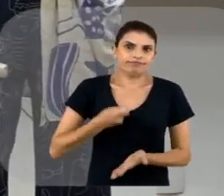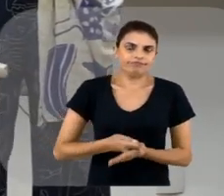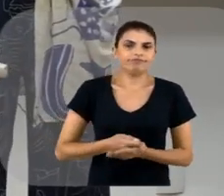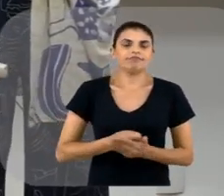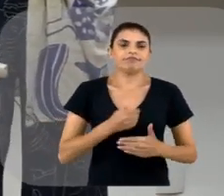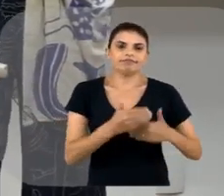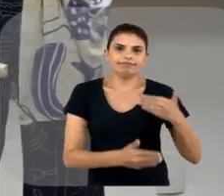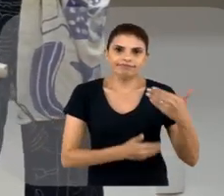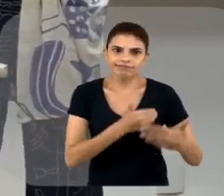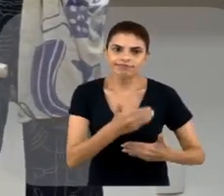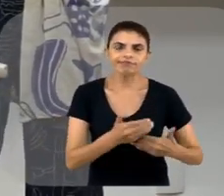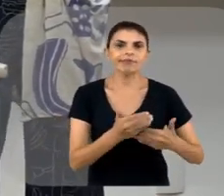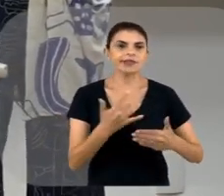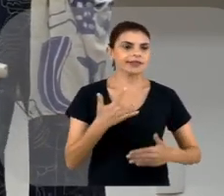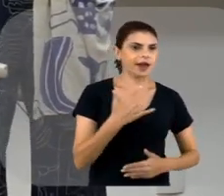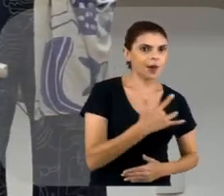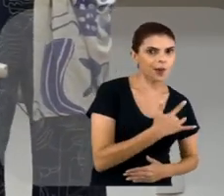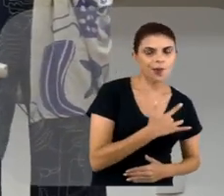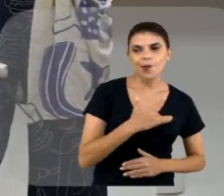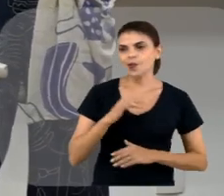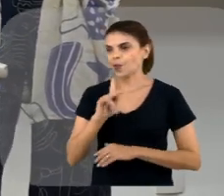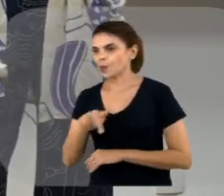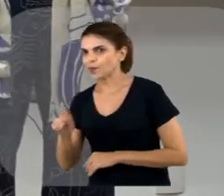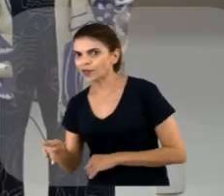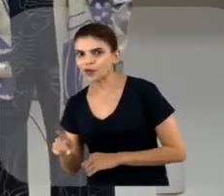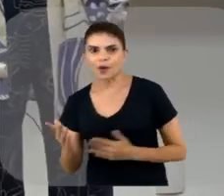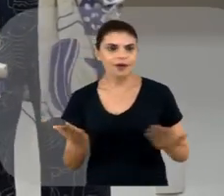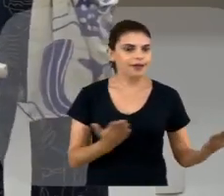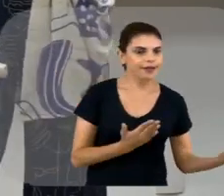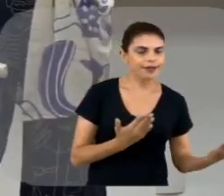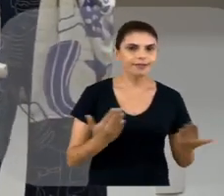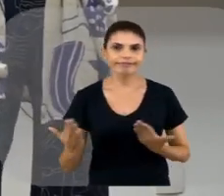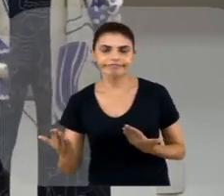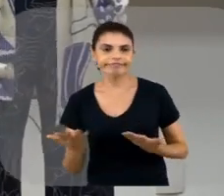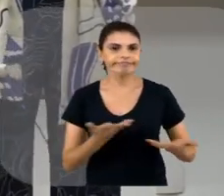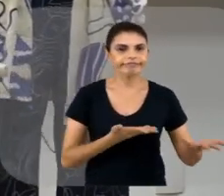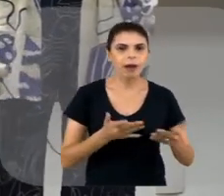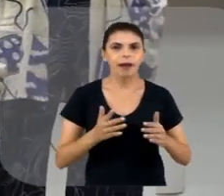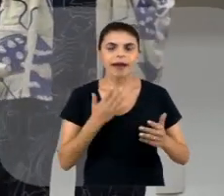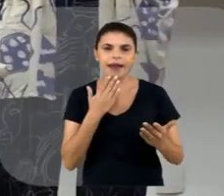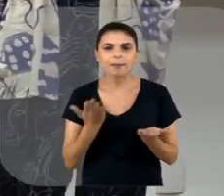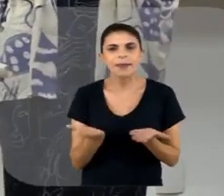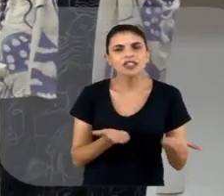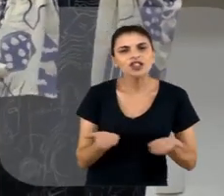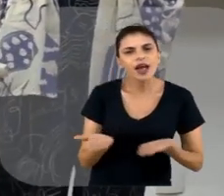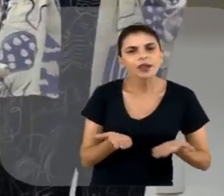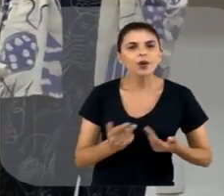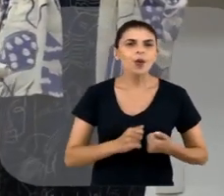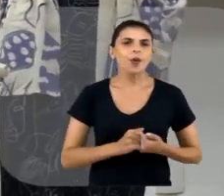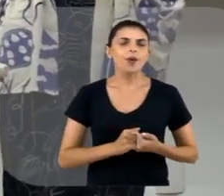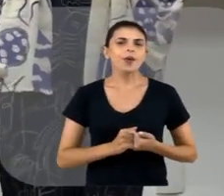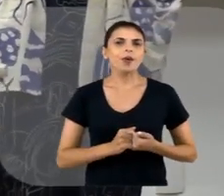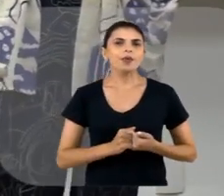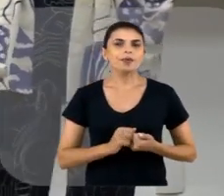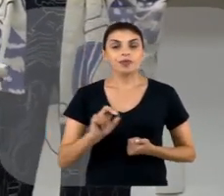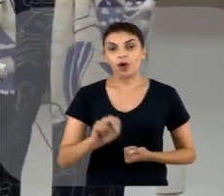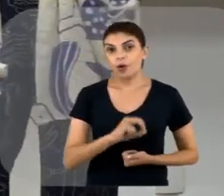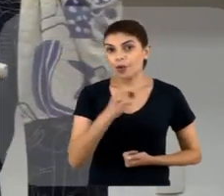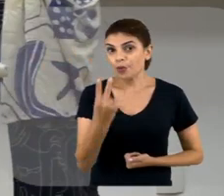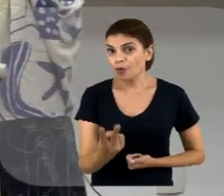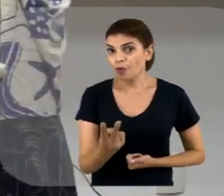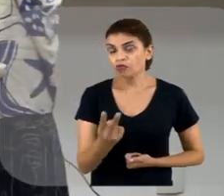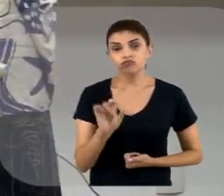essa interface, né, de professor, preceptor, tutor, mediador,